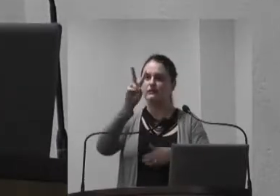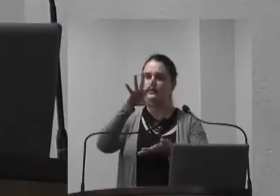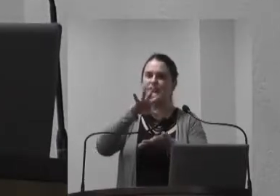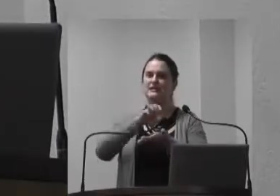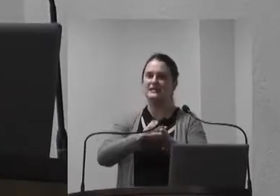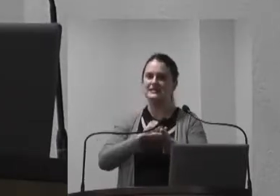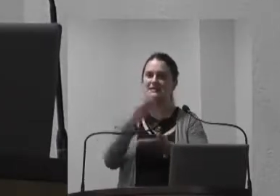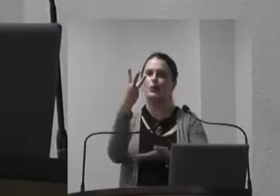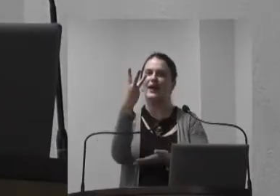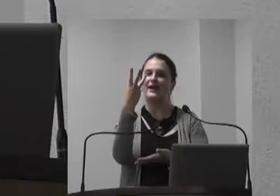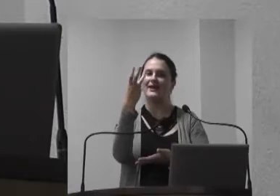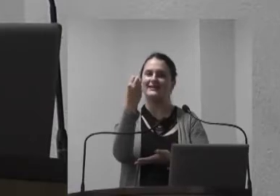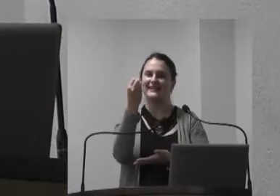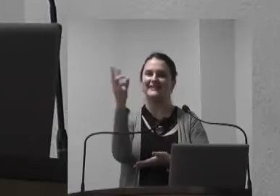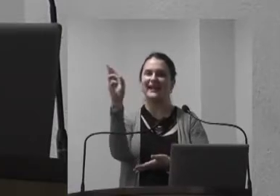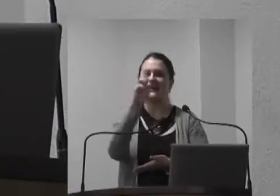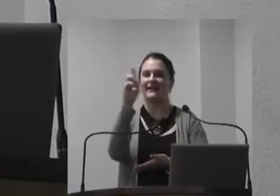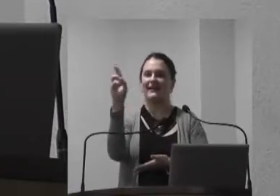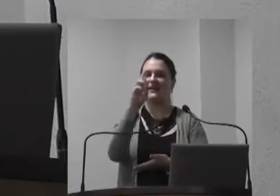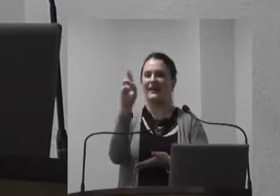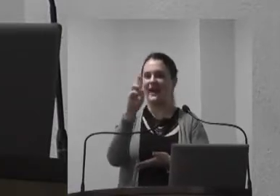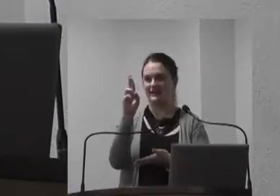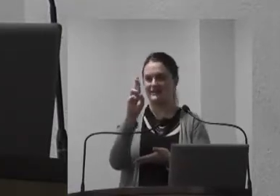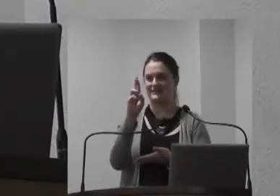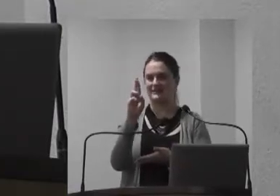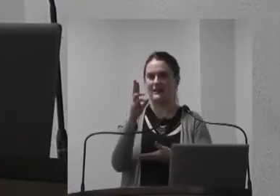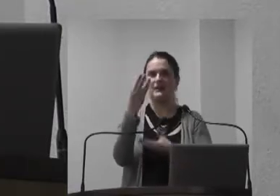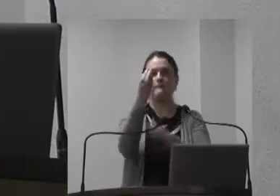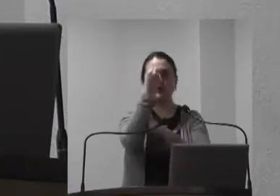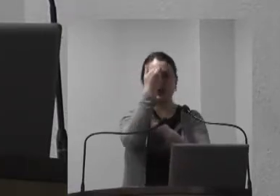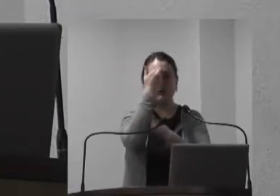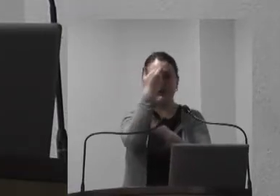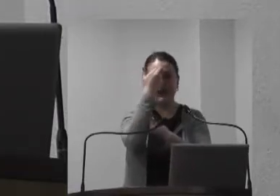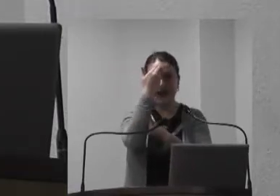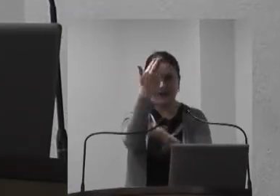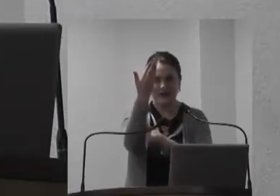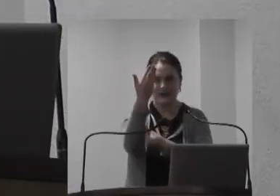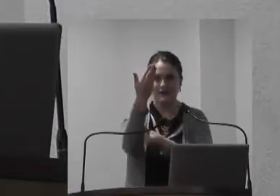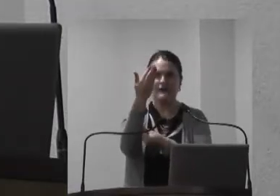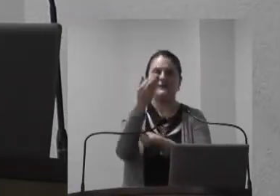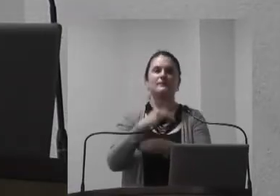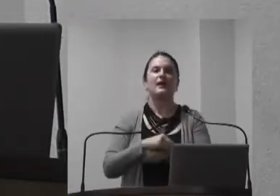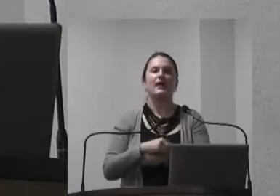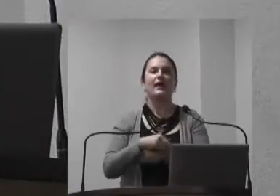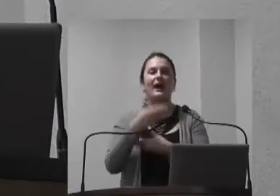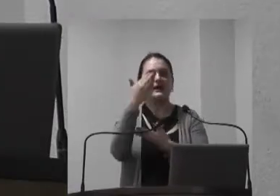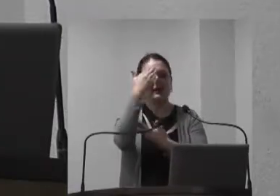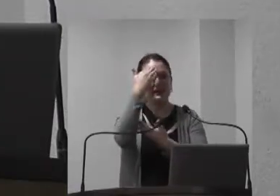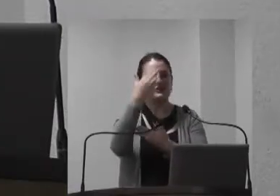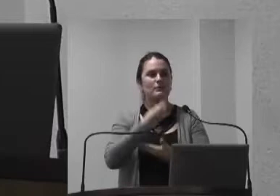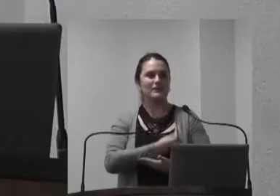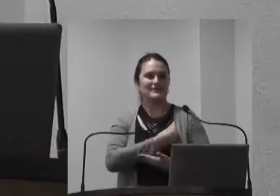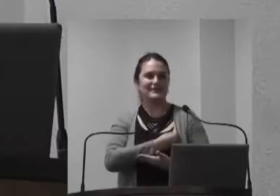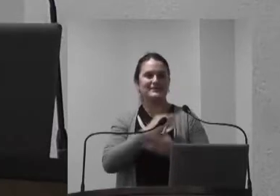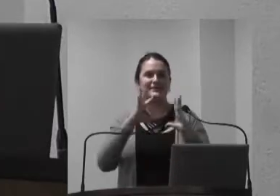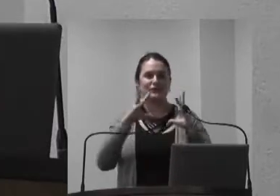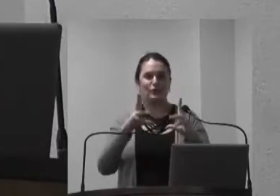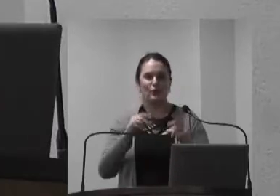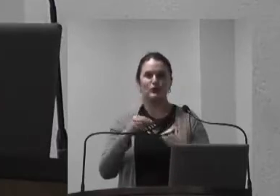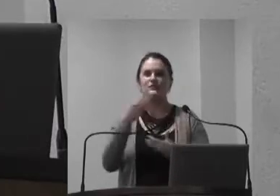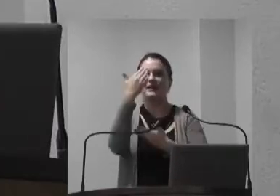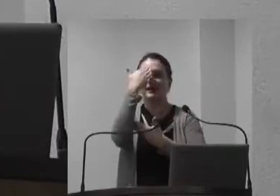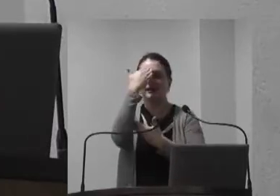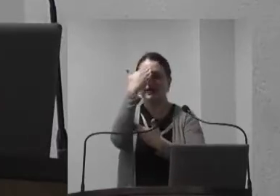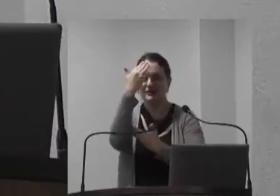manhã e o valor da inscrição é R$30. Muito obrigada, agradeço a presença